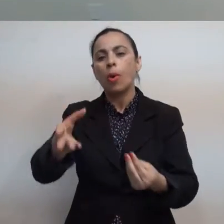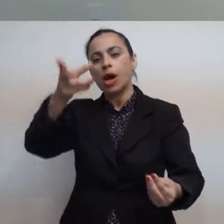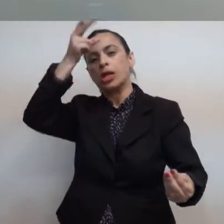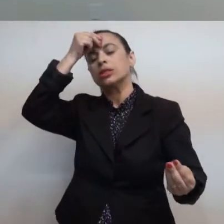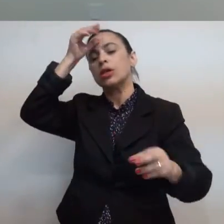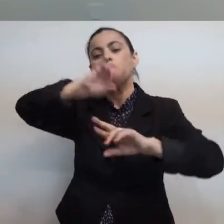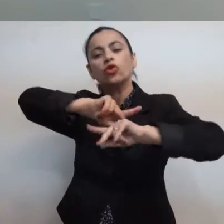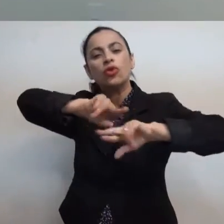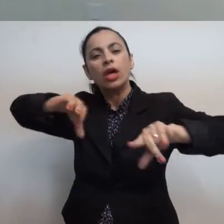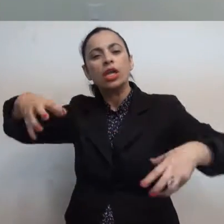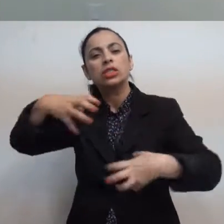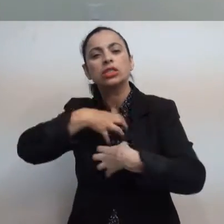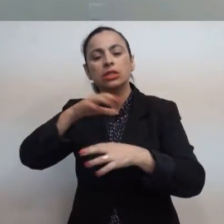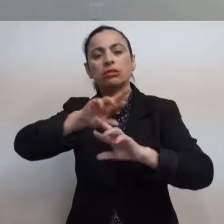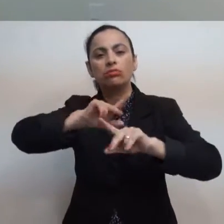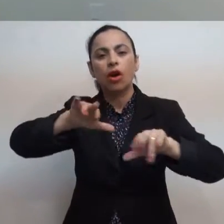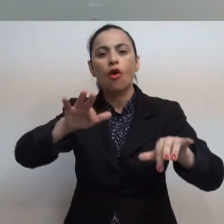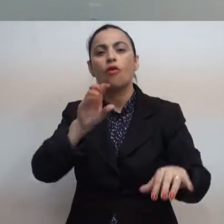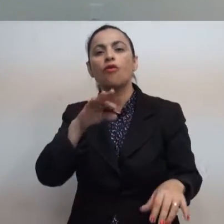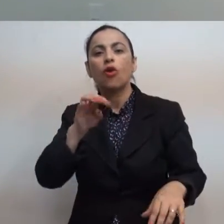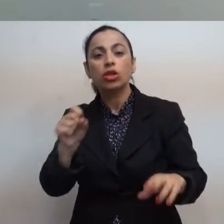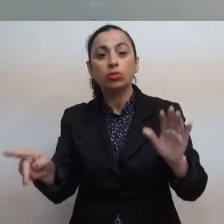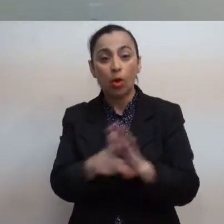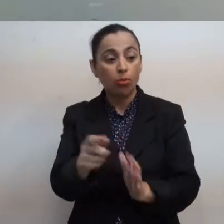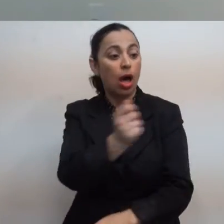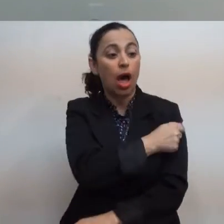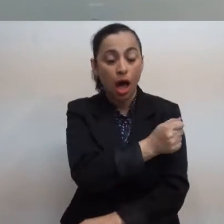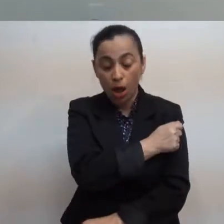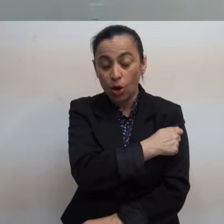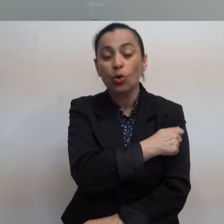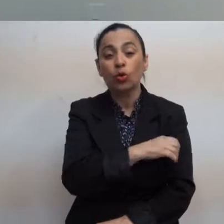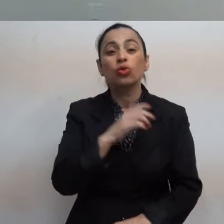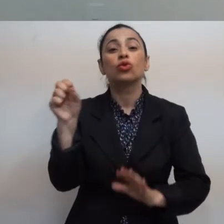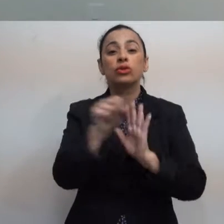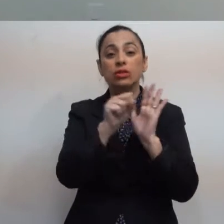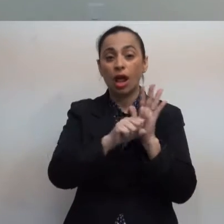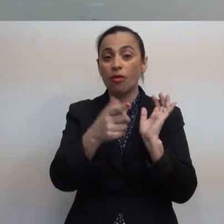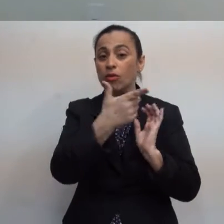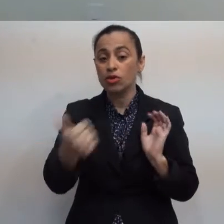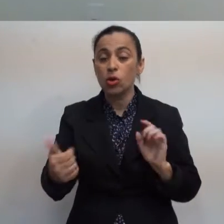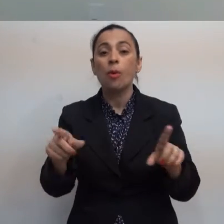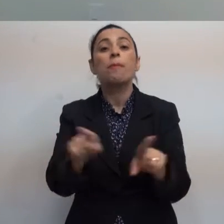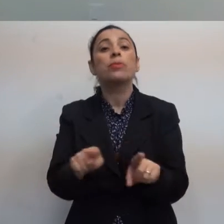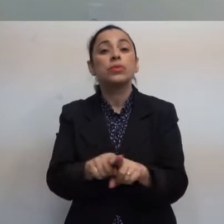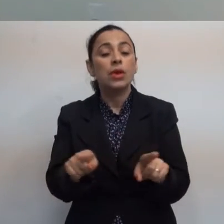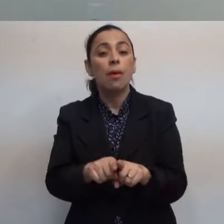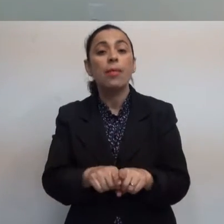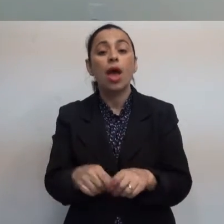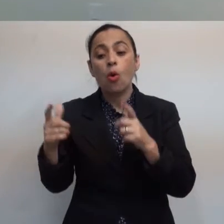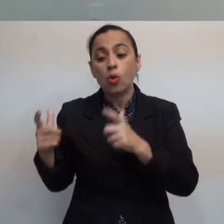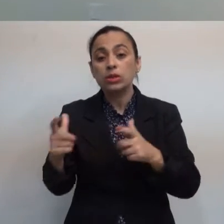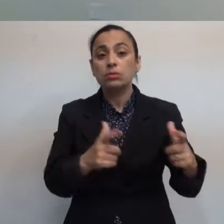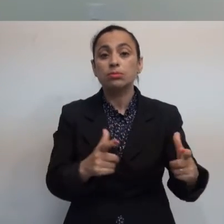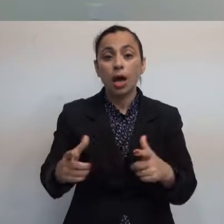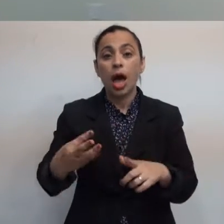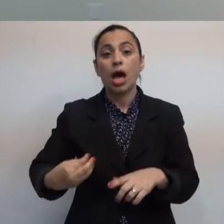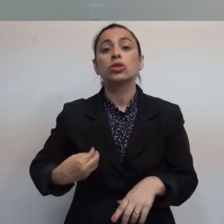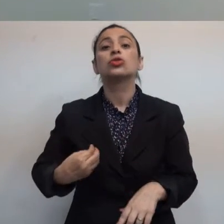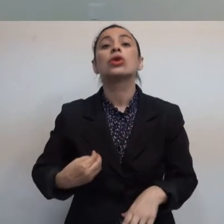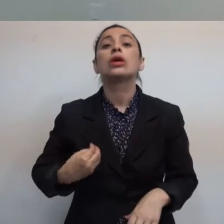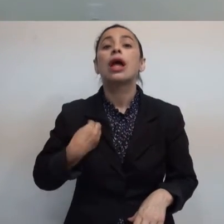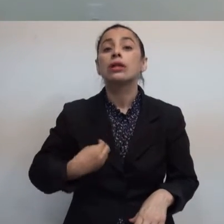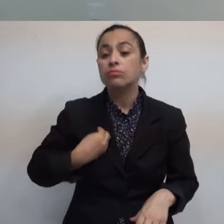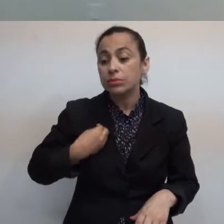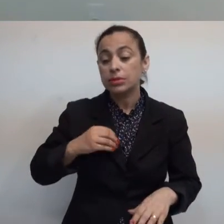dessa aquisição de diferentes fontes dos alunos do século XXI, mas também esse